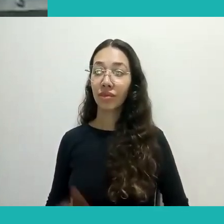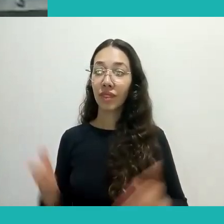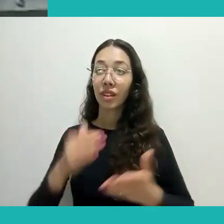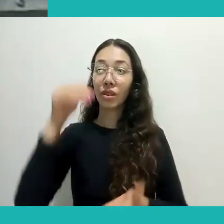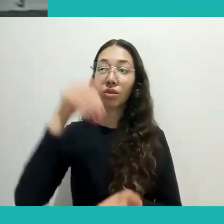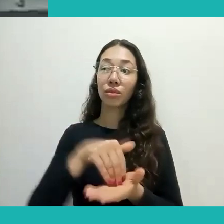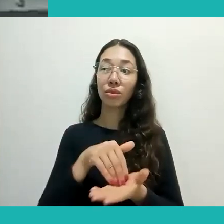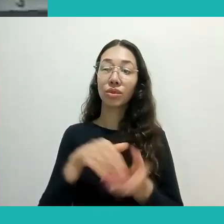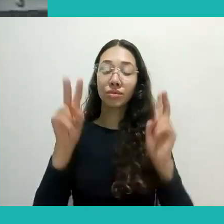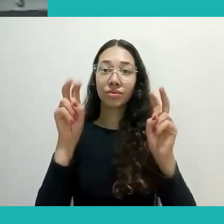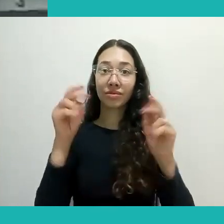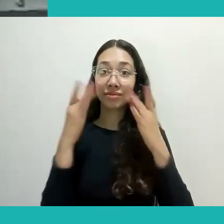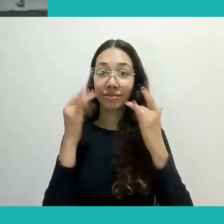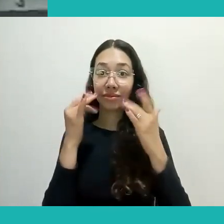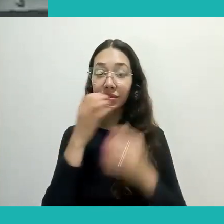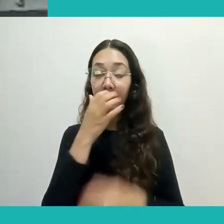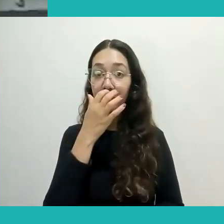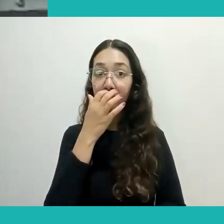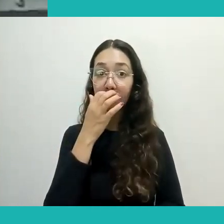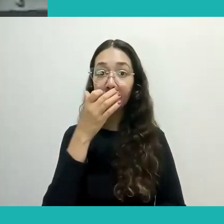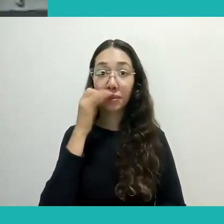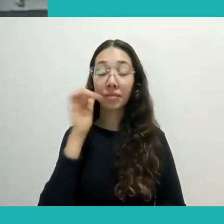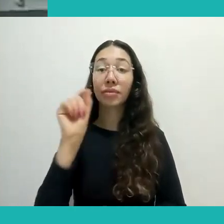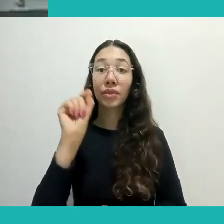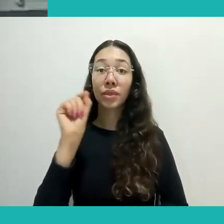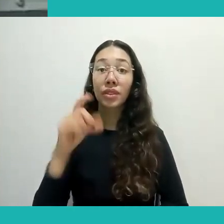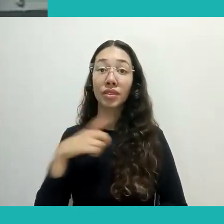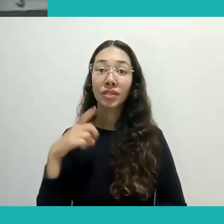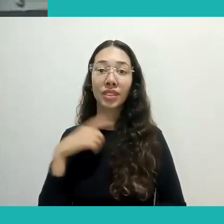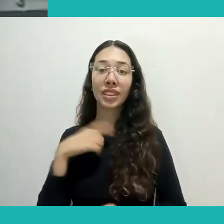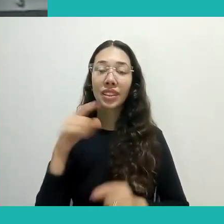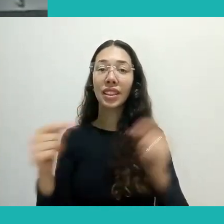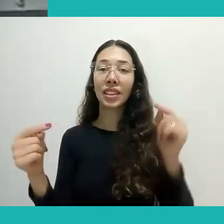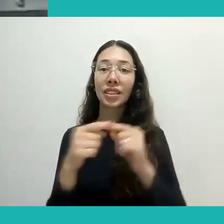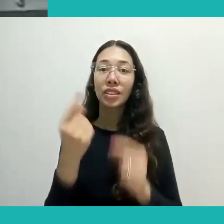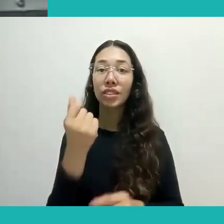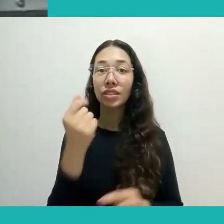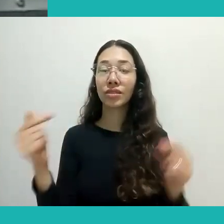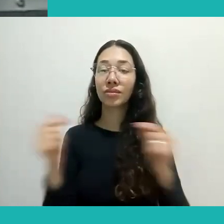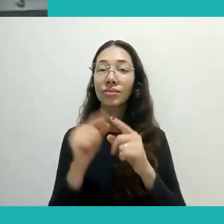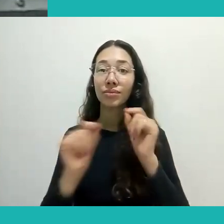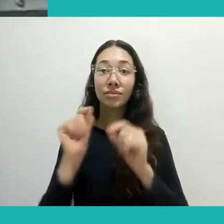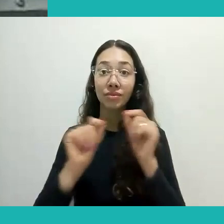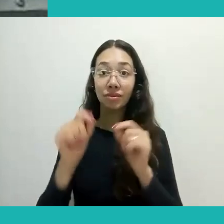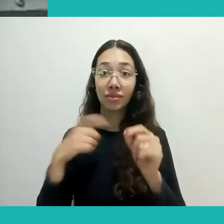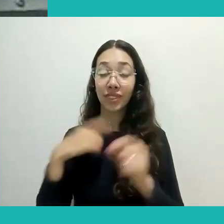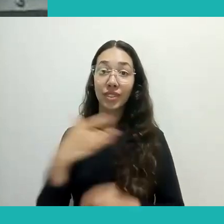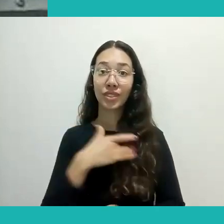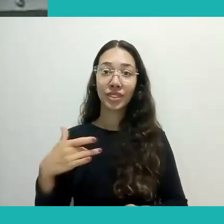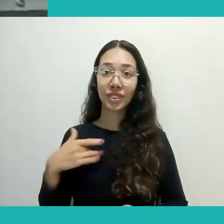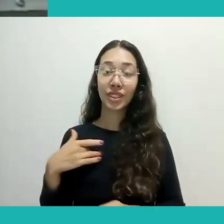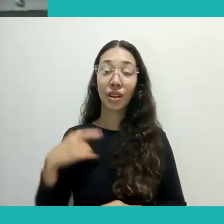nossa apresentação, que são a contribuição destinada ao custeio dos fundos de saúde militar,